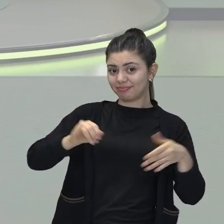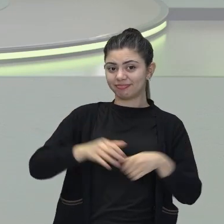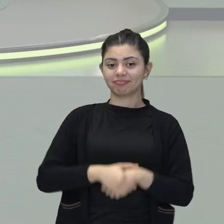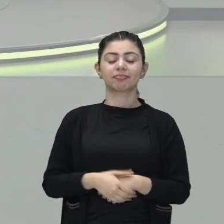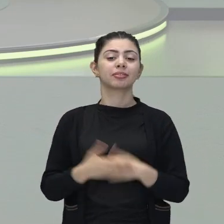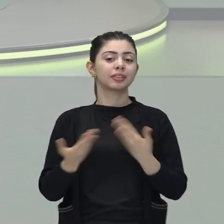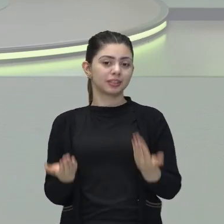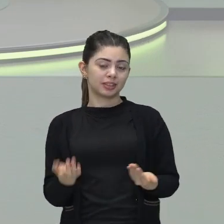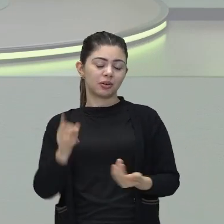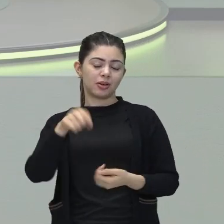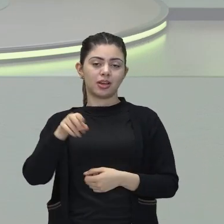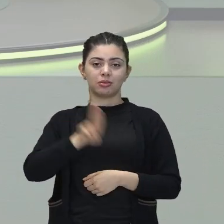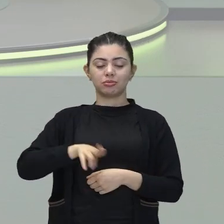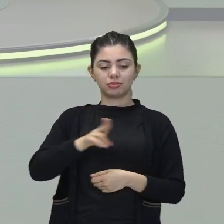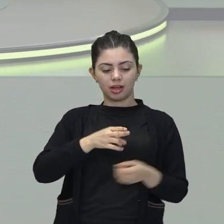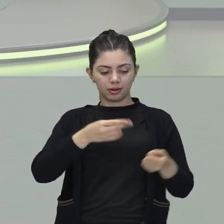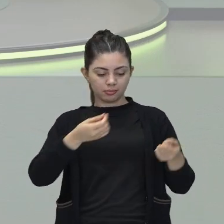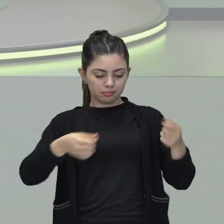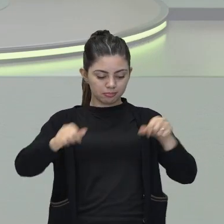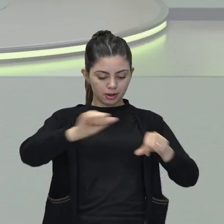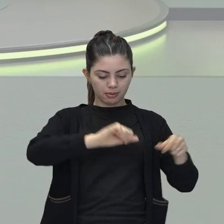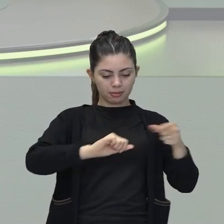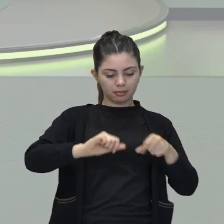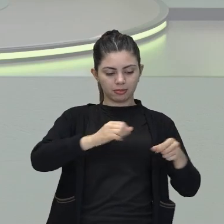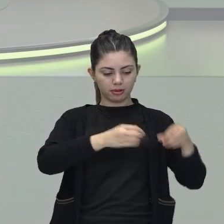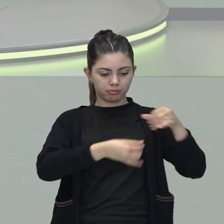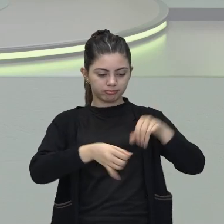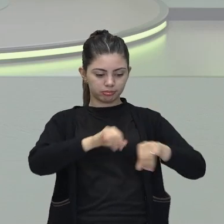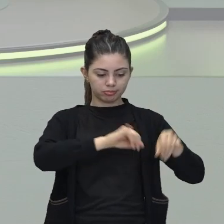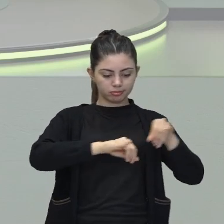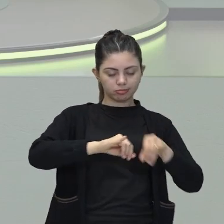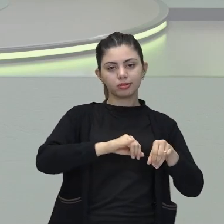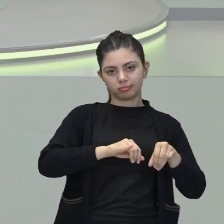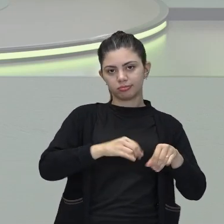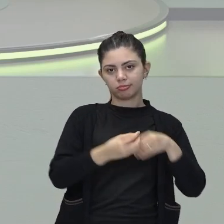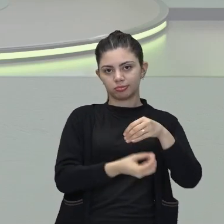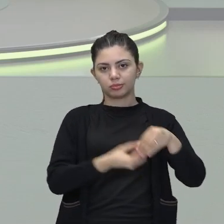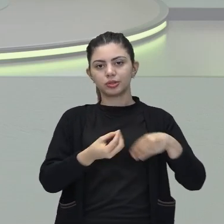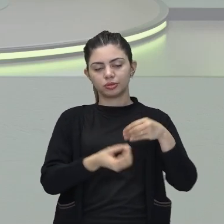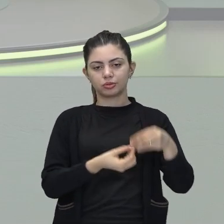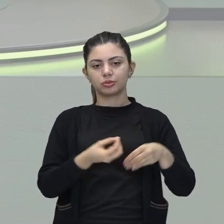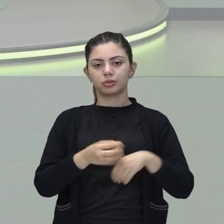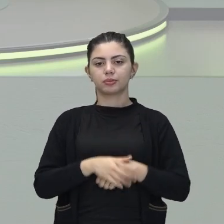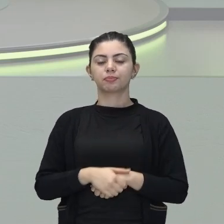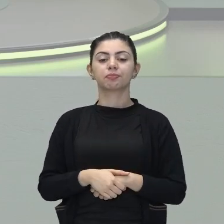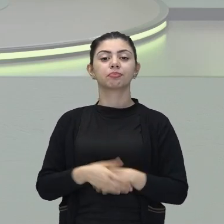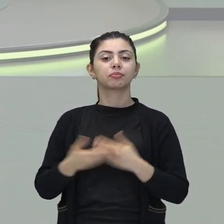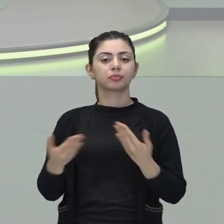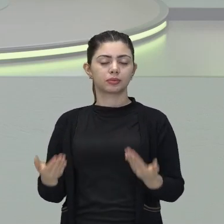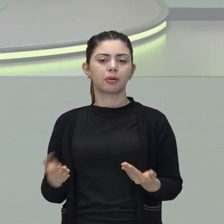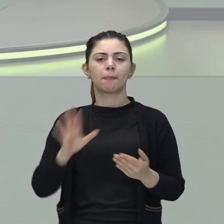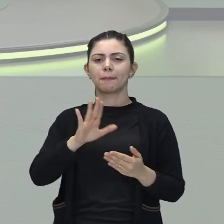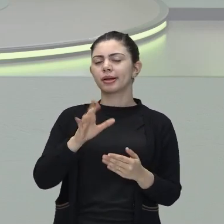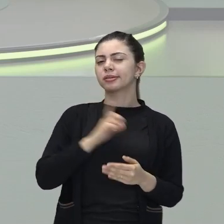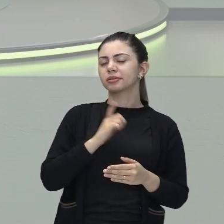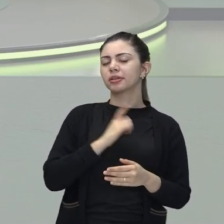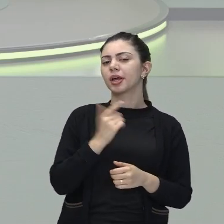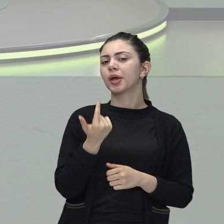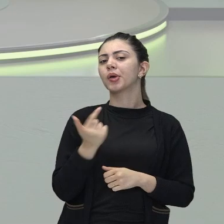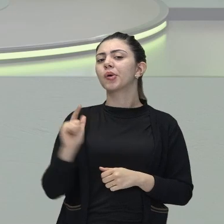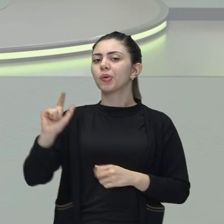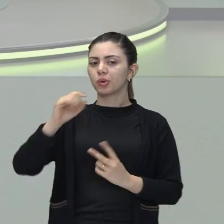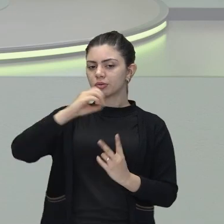é utilizado ali acrescentado na gasolina. Além do metil-tessibutil-éter, temos outros